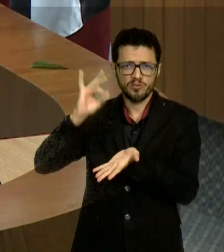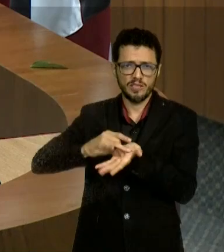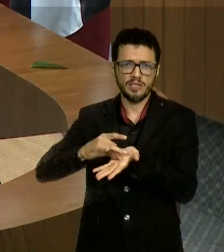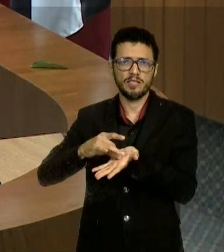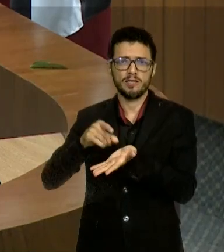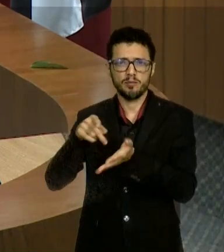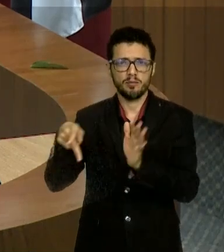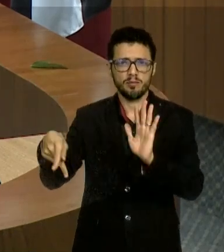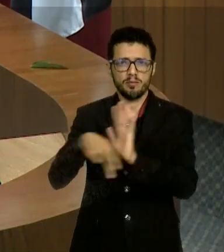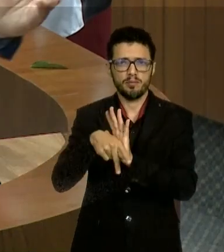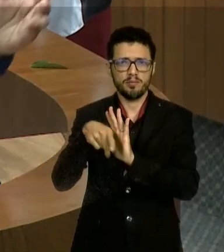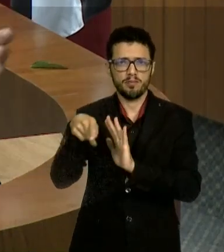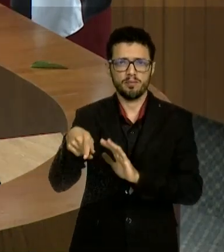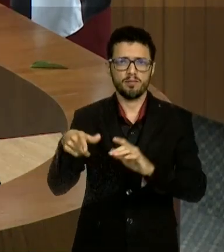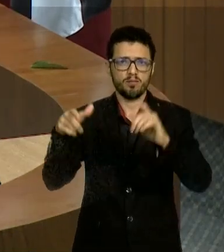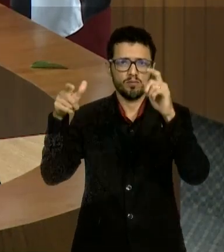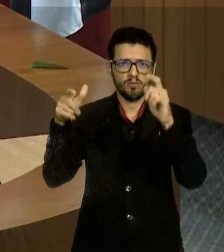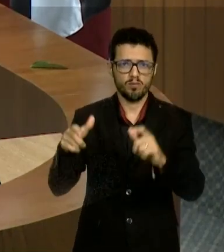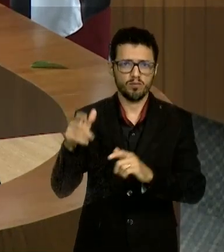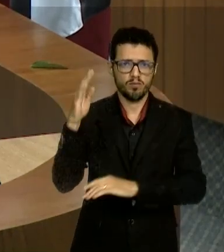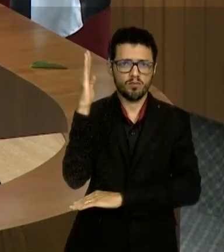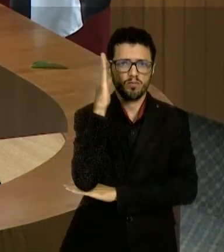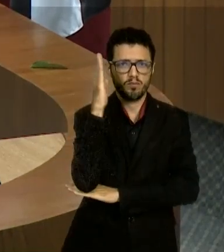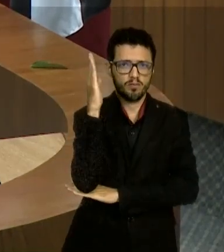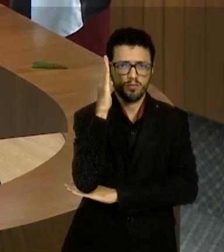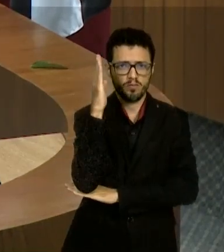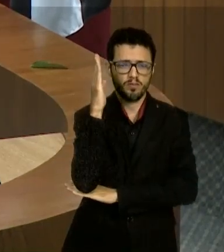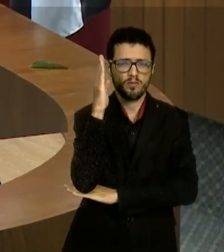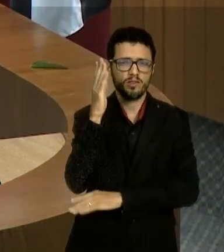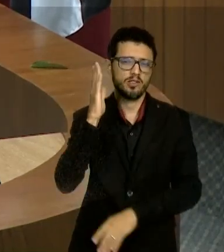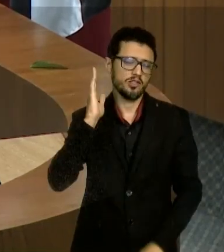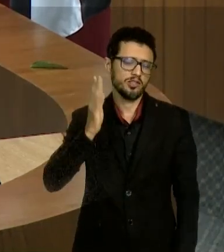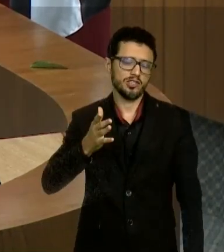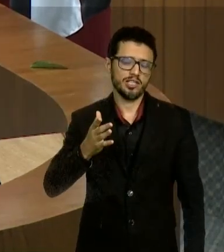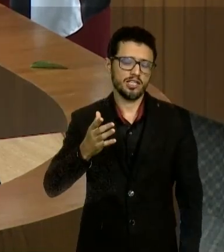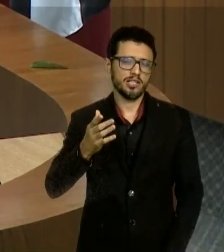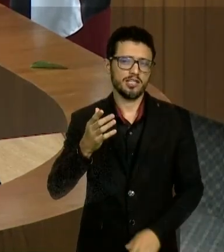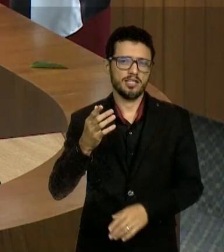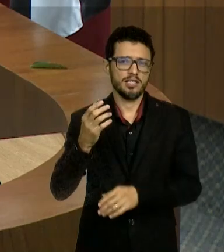terra que ali chegaram há vários séculos.